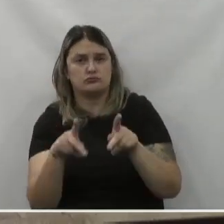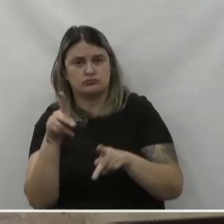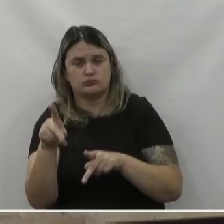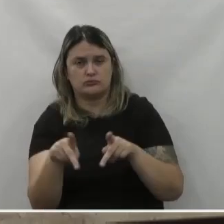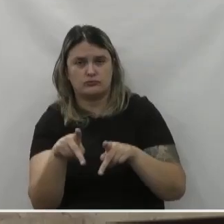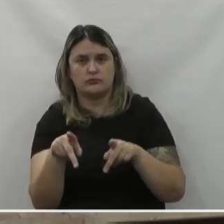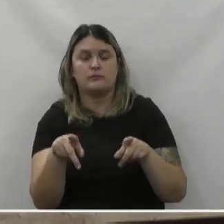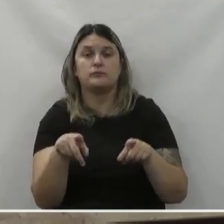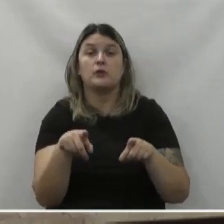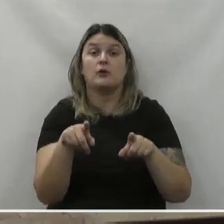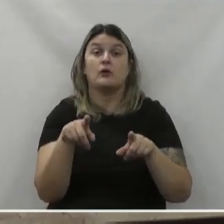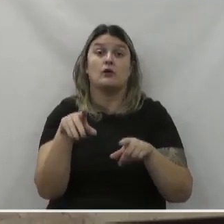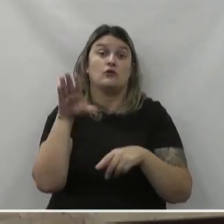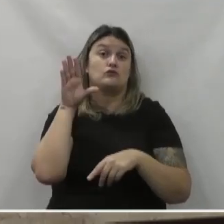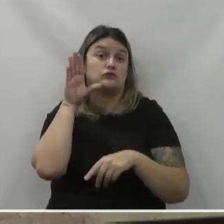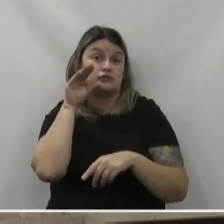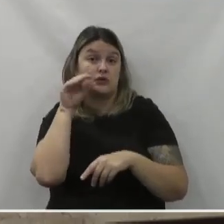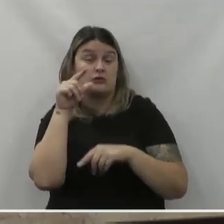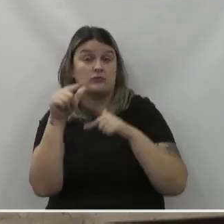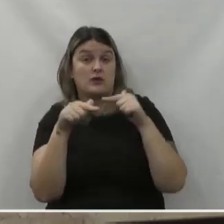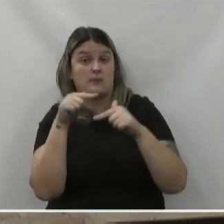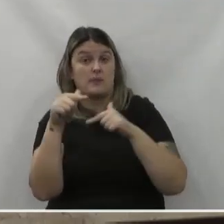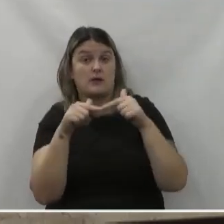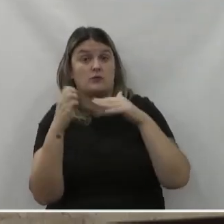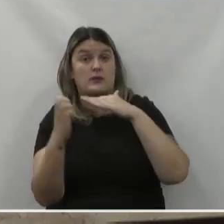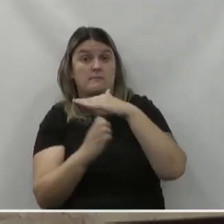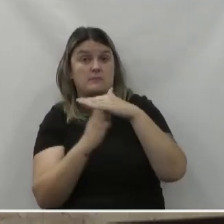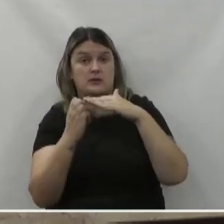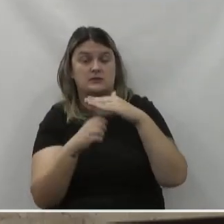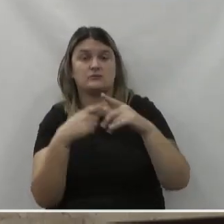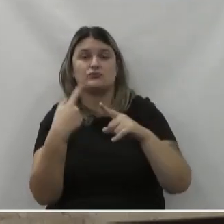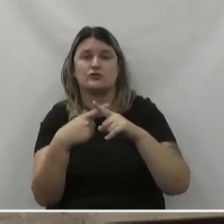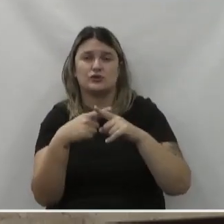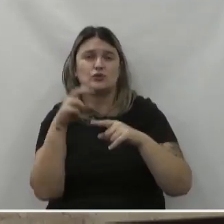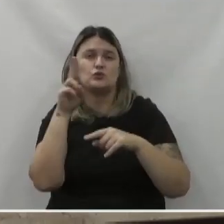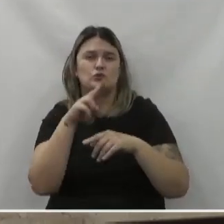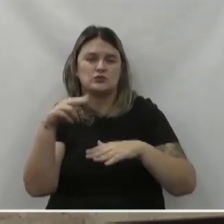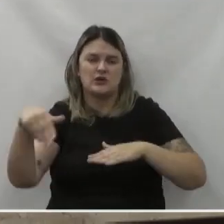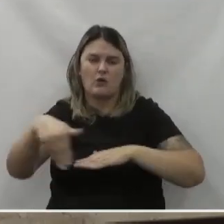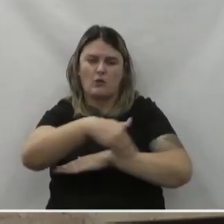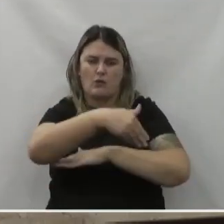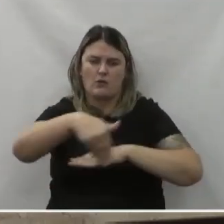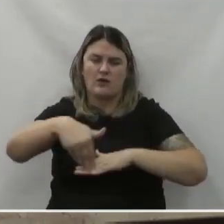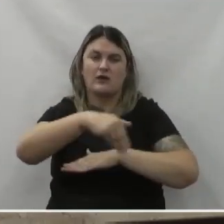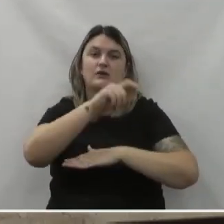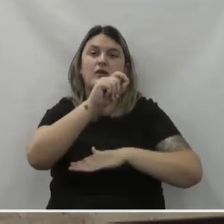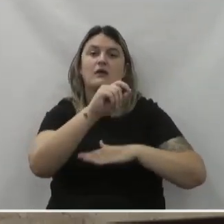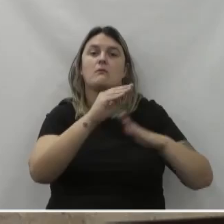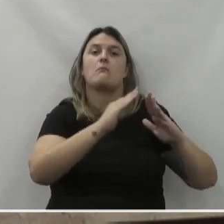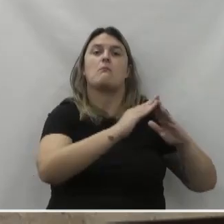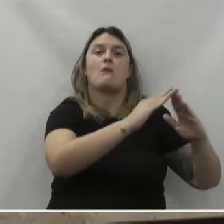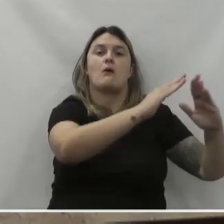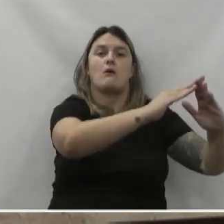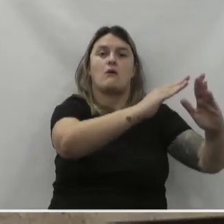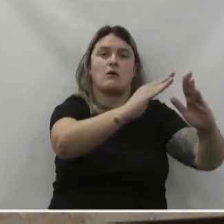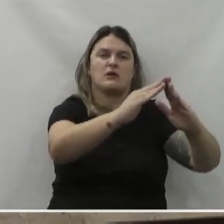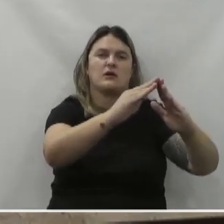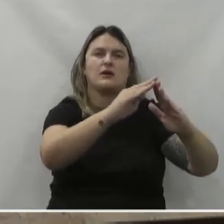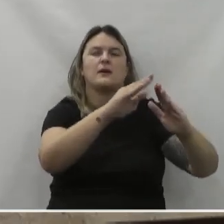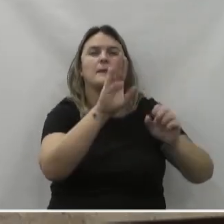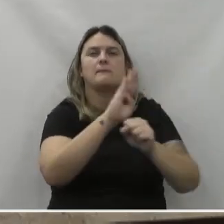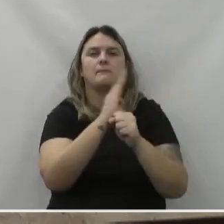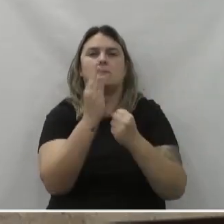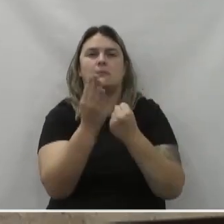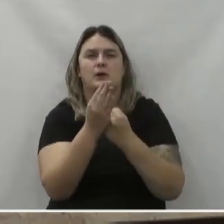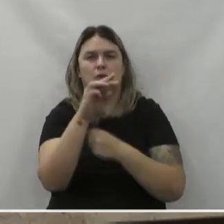os funcionários das empresas em volta ali que usam, o pessoal que mora, que usa muito esse trajeto